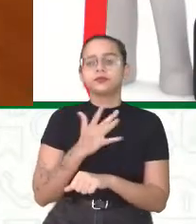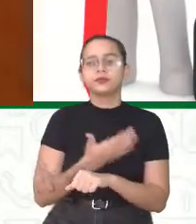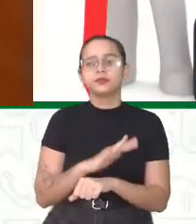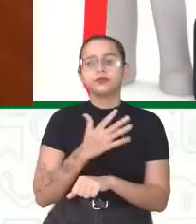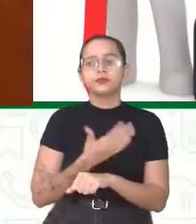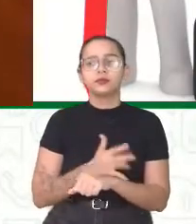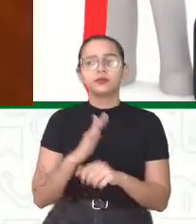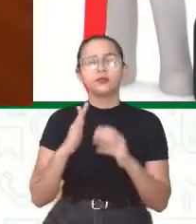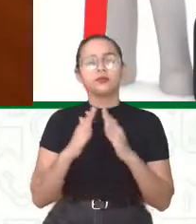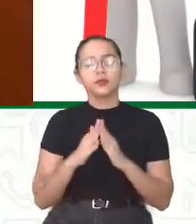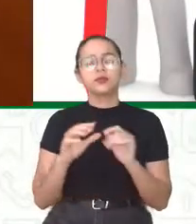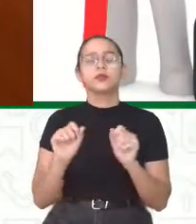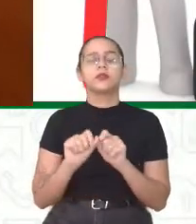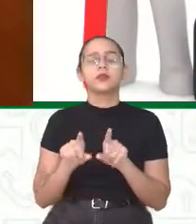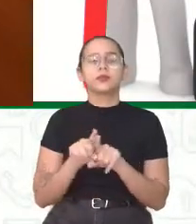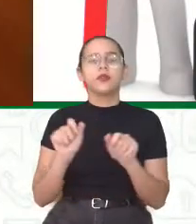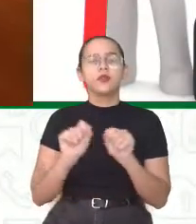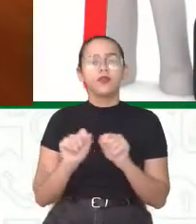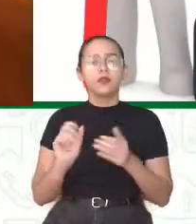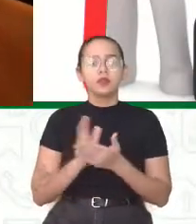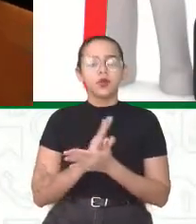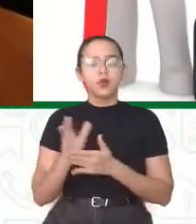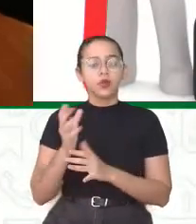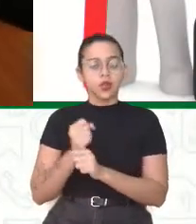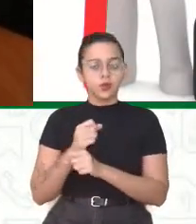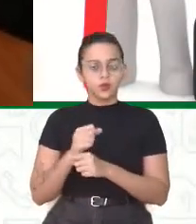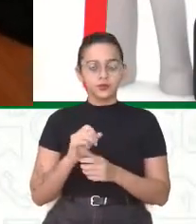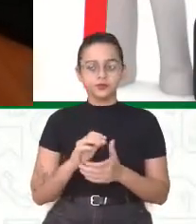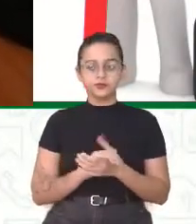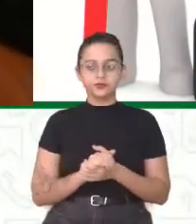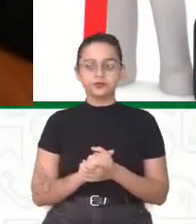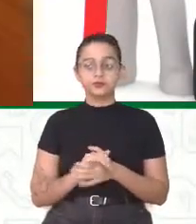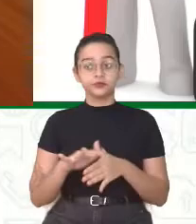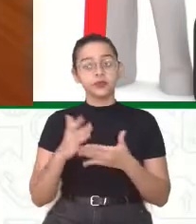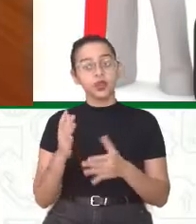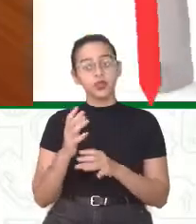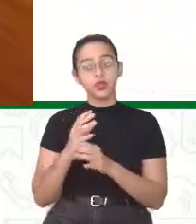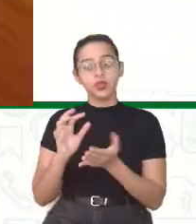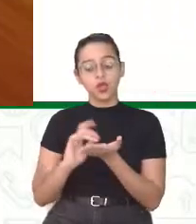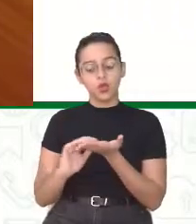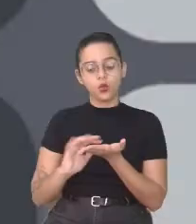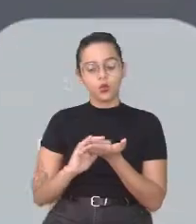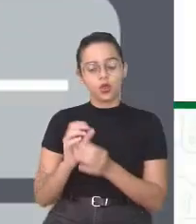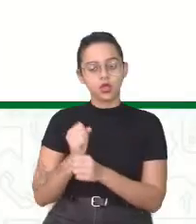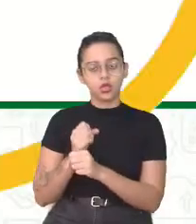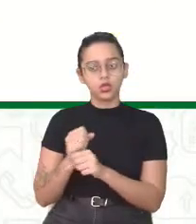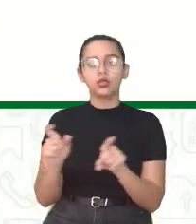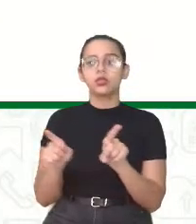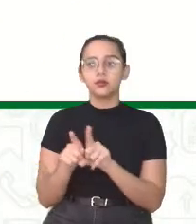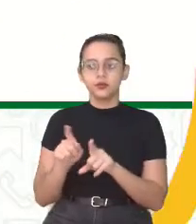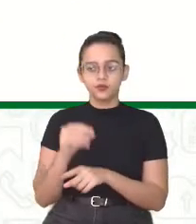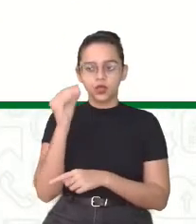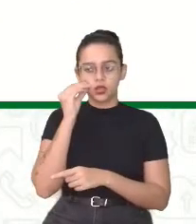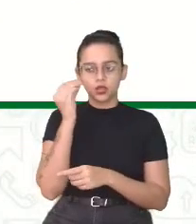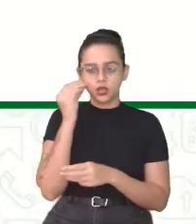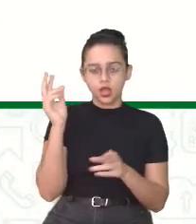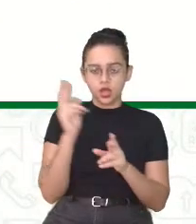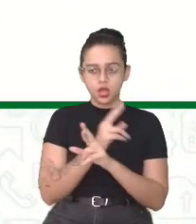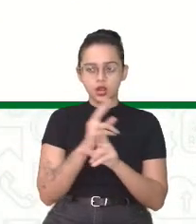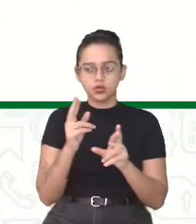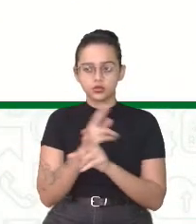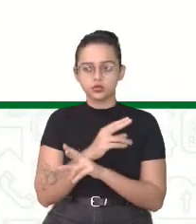onde você possa realizar algum desses cálculos, tá certo? E na calculadora também, a gente vai tentar relacionar o que se faz aí